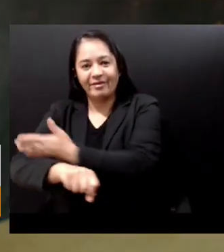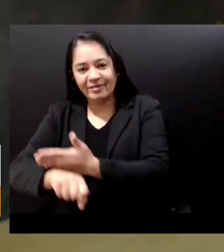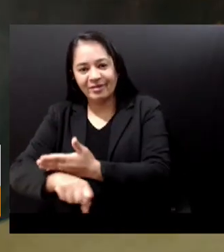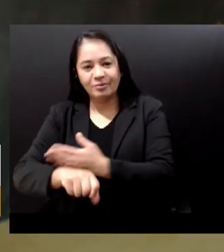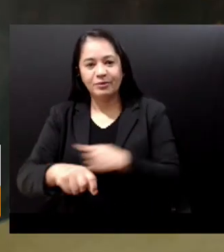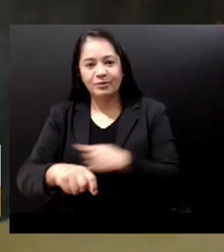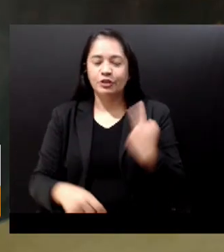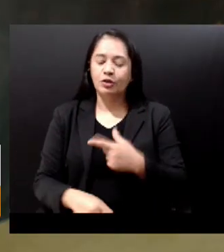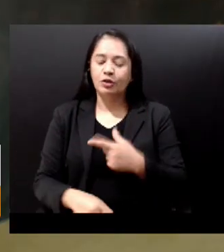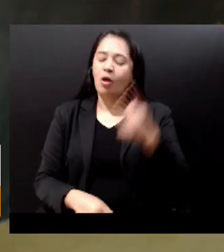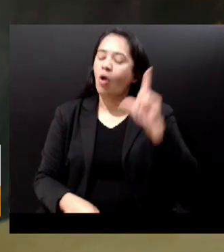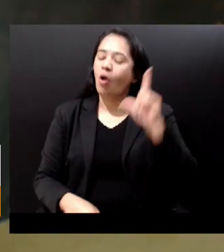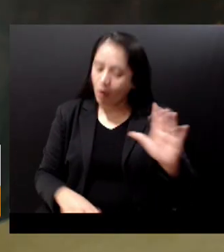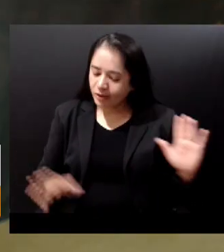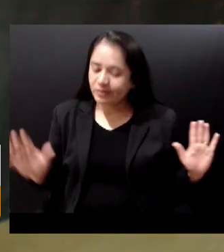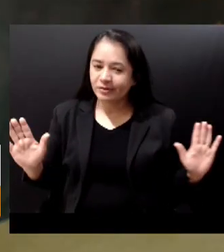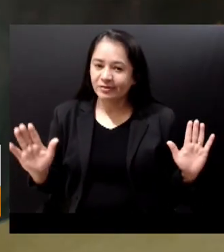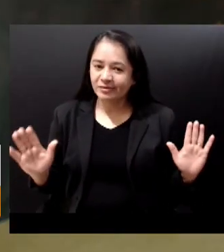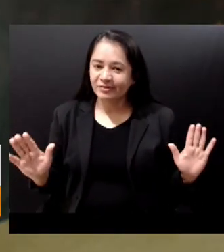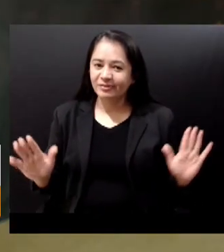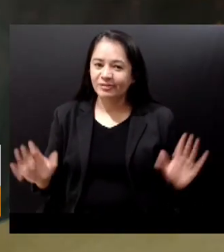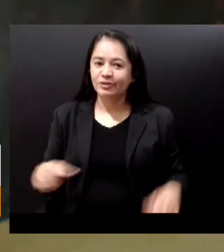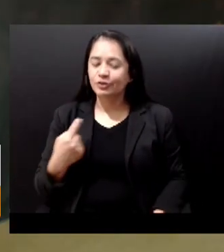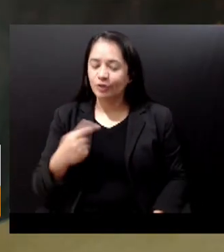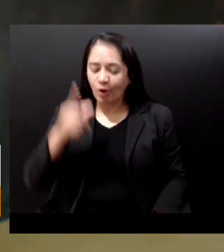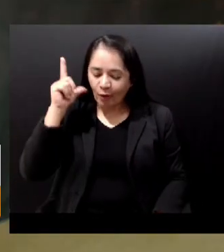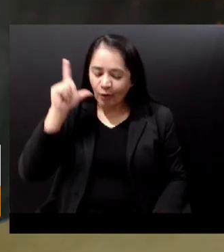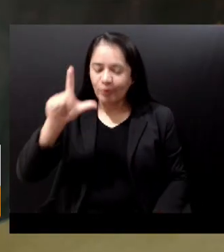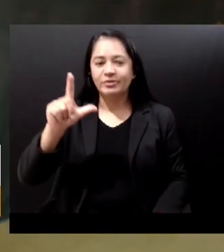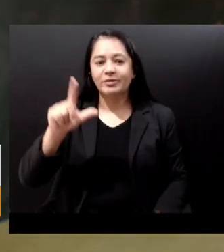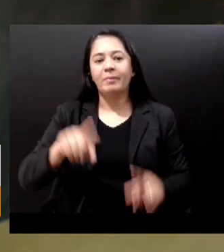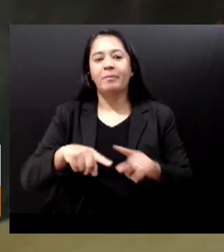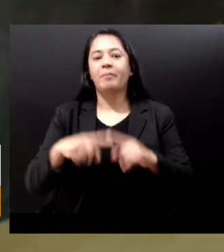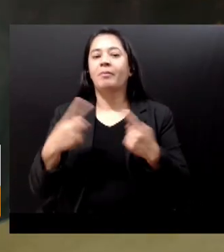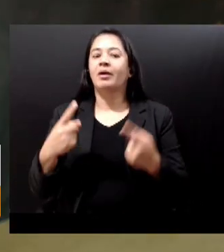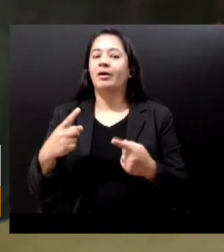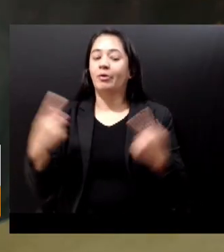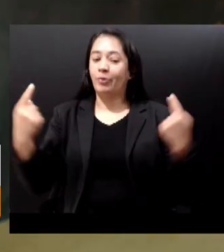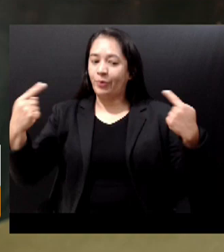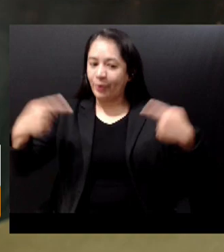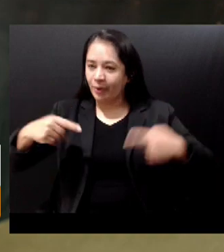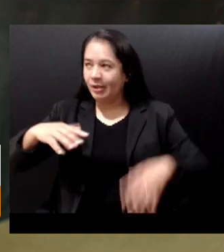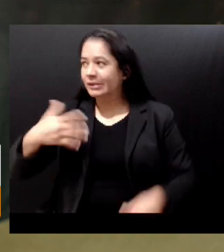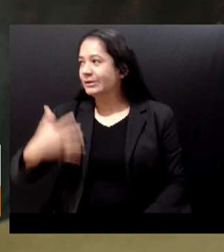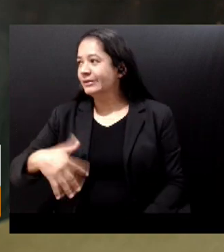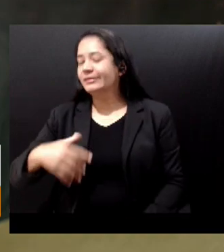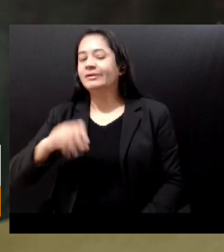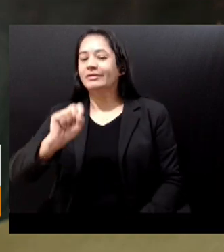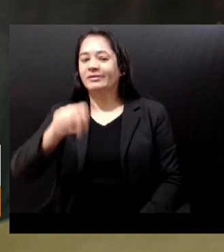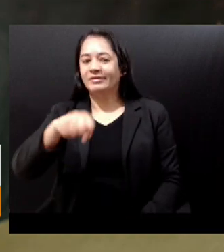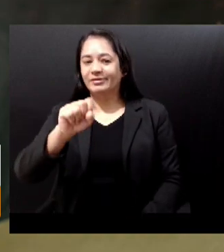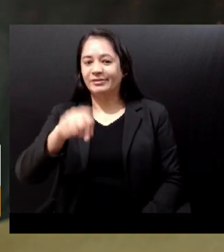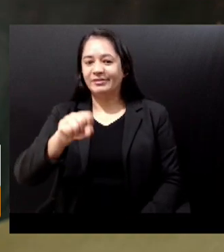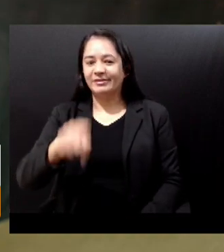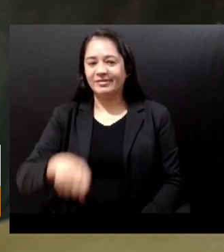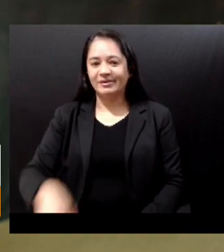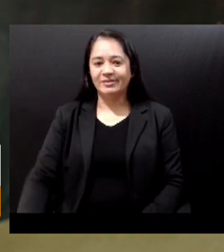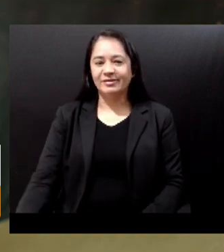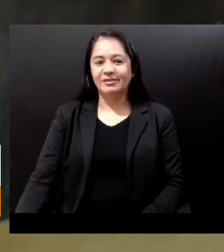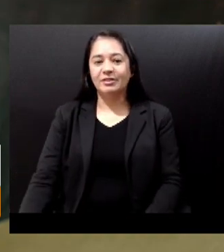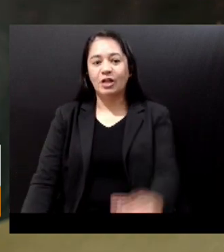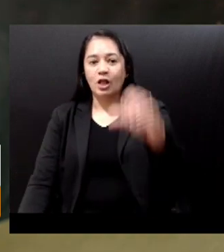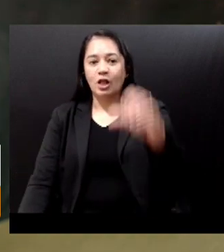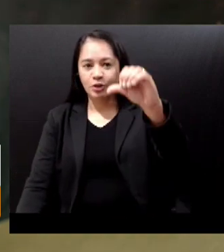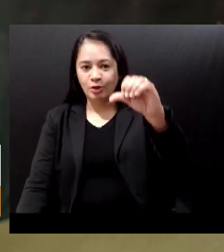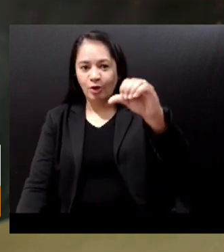Uma coisa eu tenho certeza, a gente consegue. Mas que é desafiador, isso é. Vamos lá, 9 horas em ponto, vamos responder aí